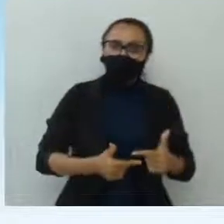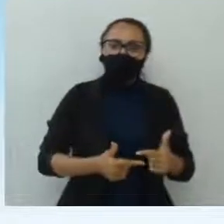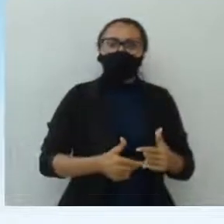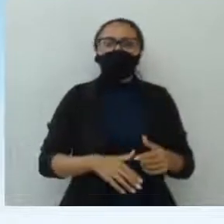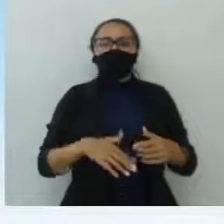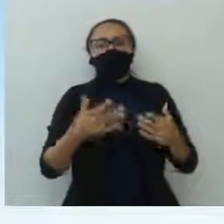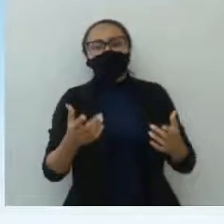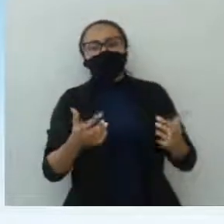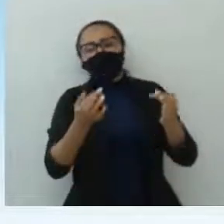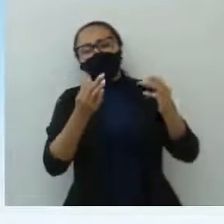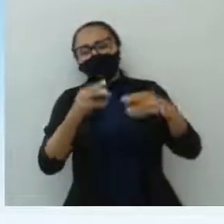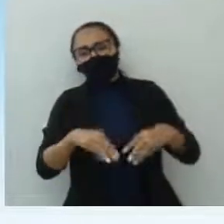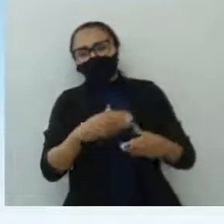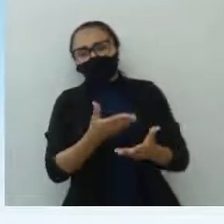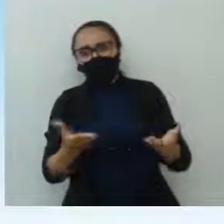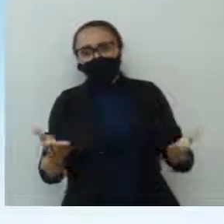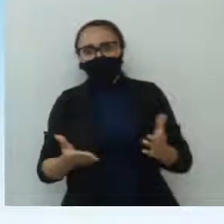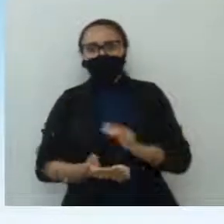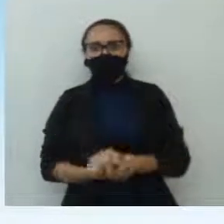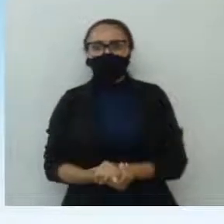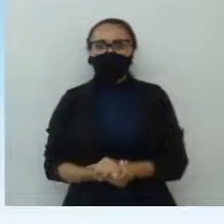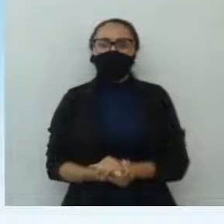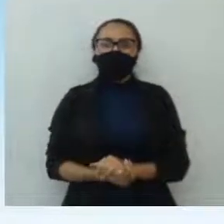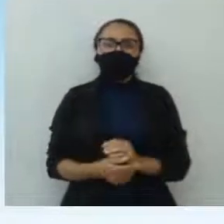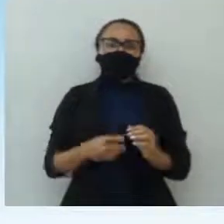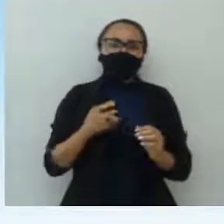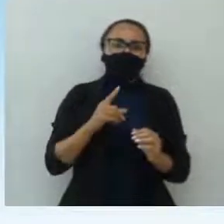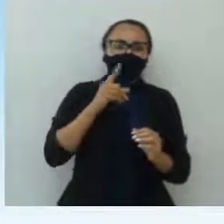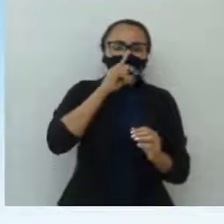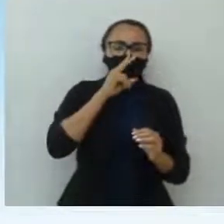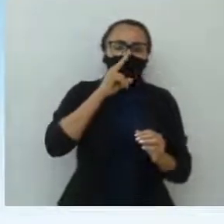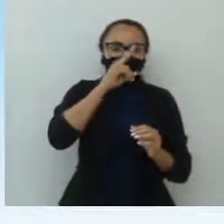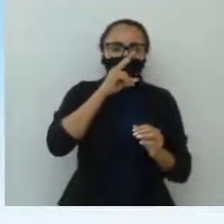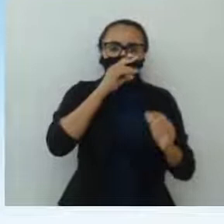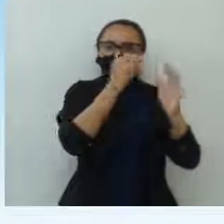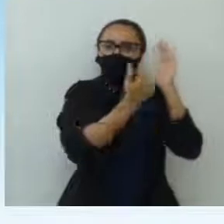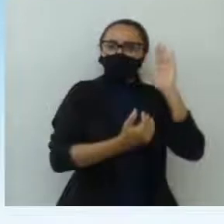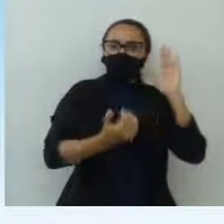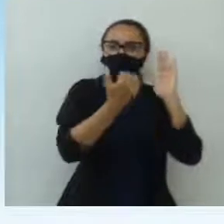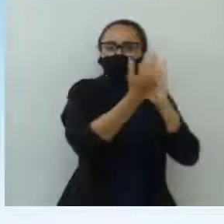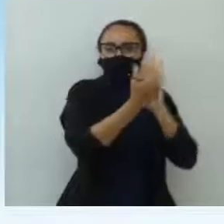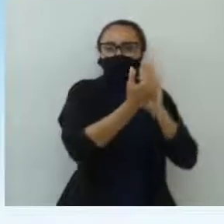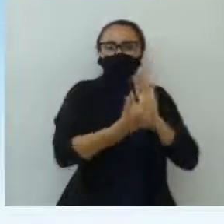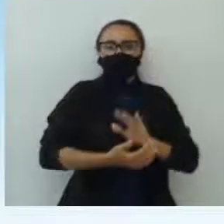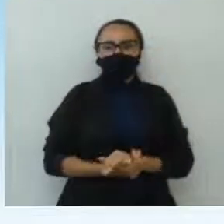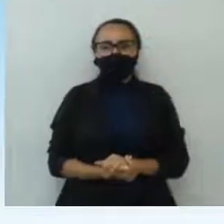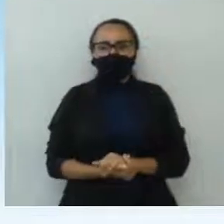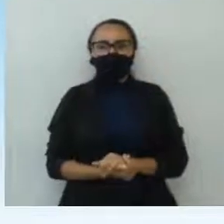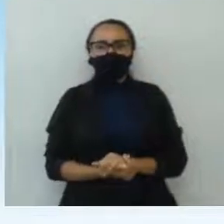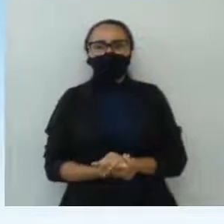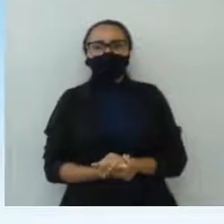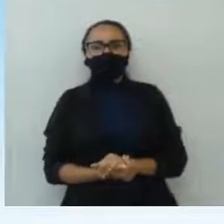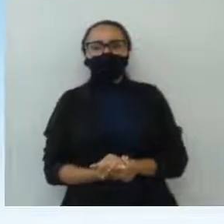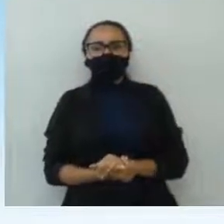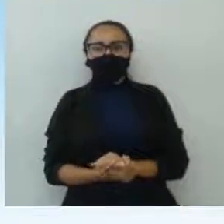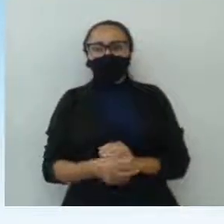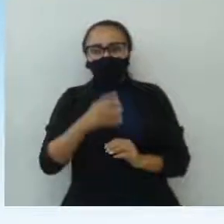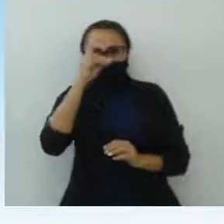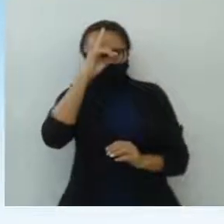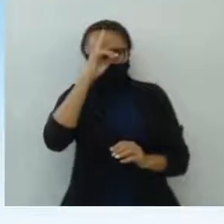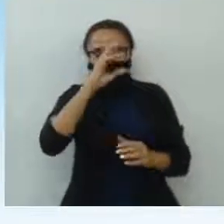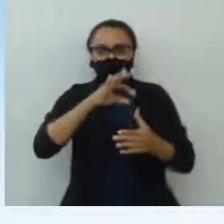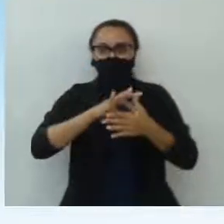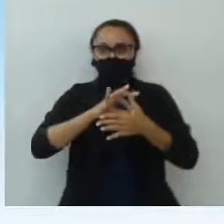vai ser esse. Então o destino é uma força superior que age impiedosamente sobre aquele protagonista. Lembra quem é o protagonista?